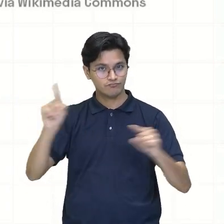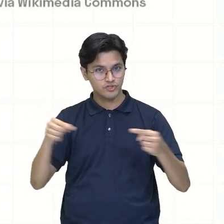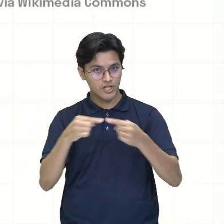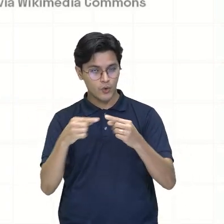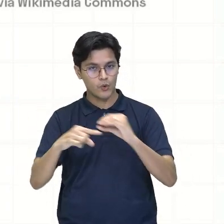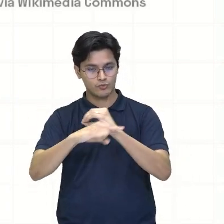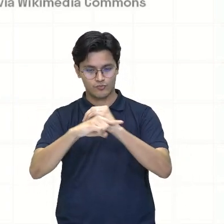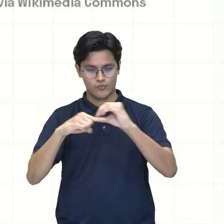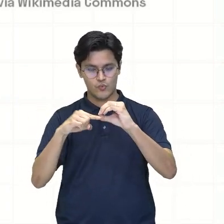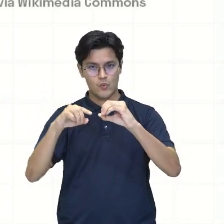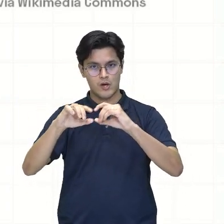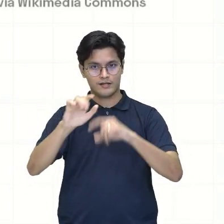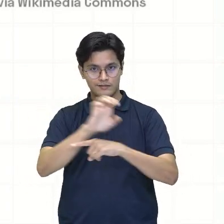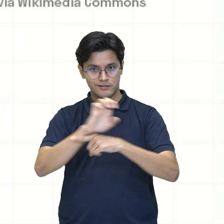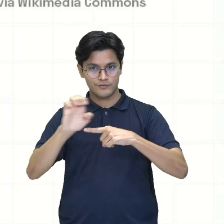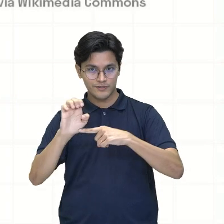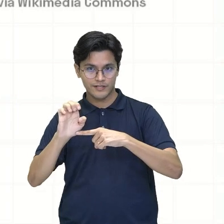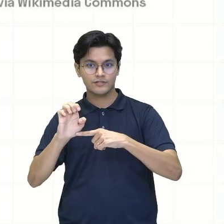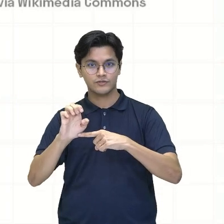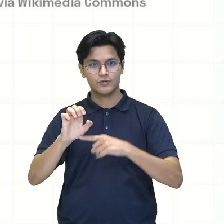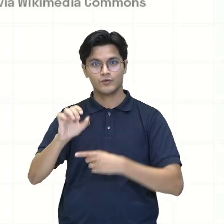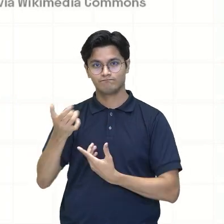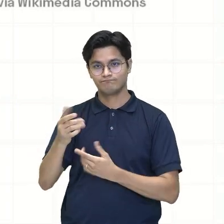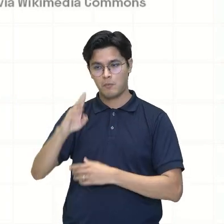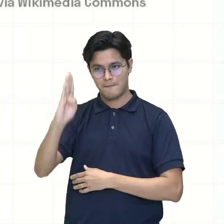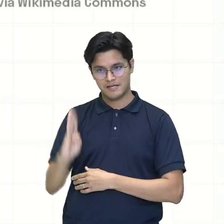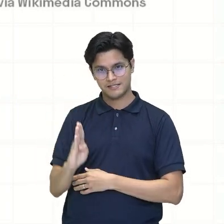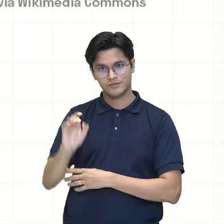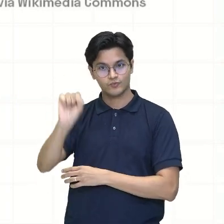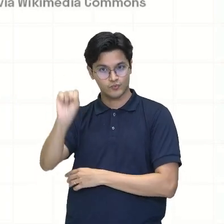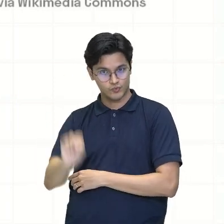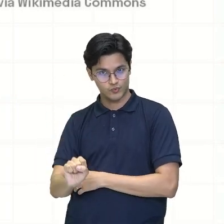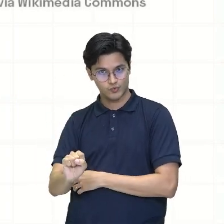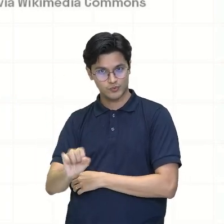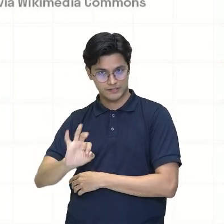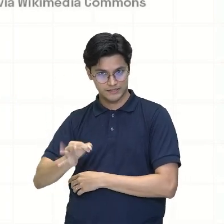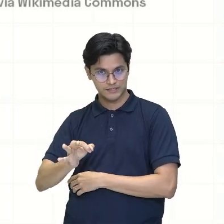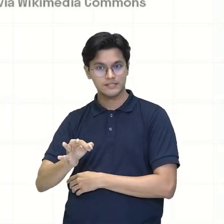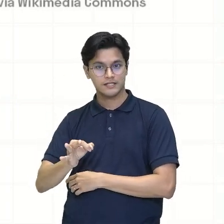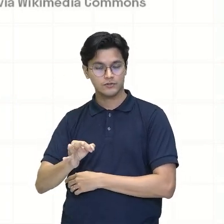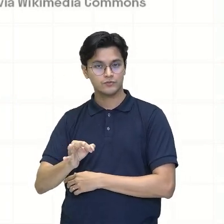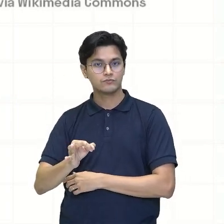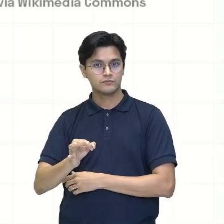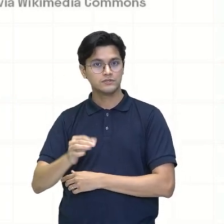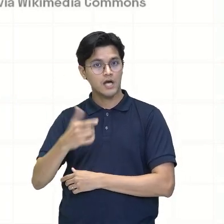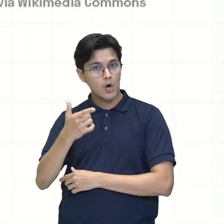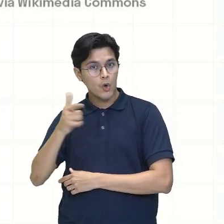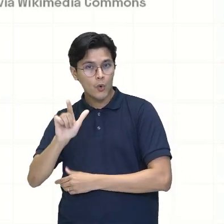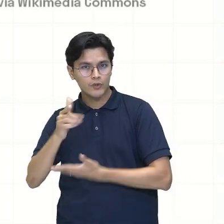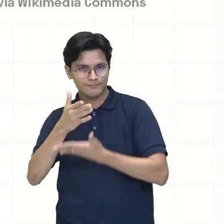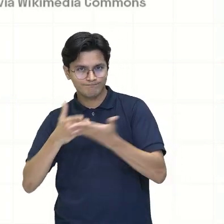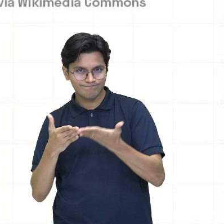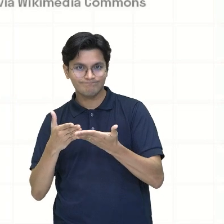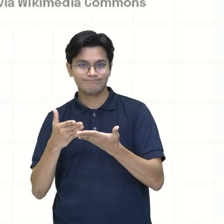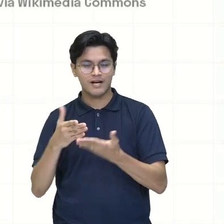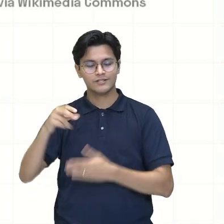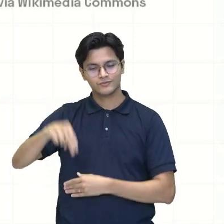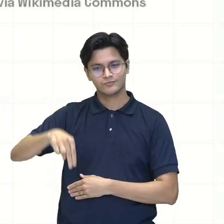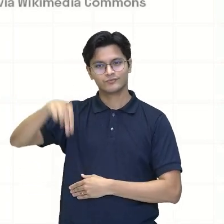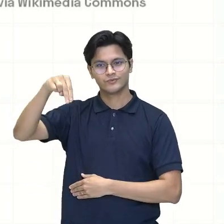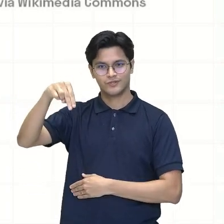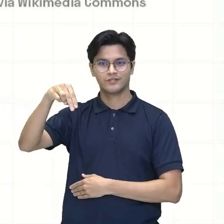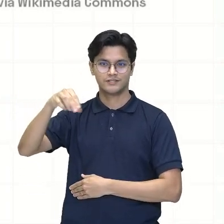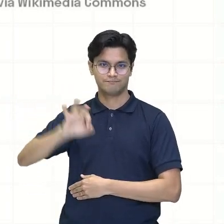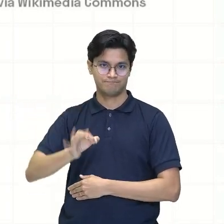Equador, está no hemisfério sul, e outra parte dele, né, que é a menor parte, está no hemisfério